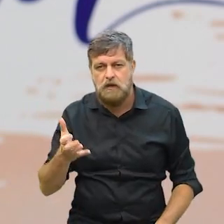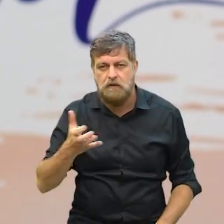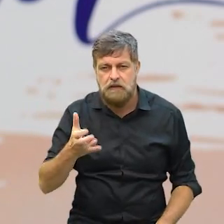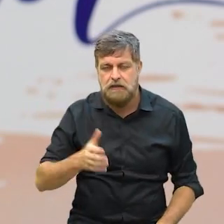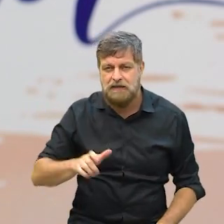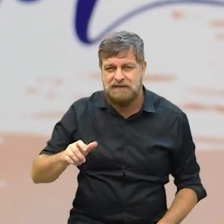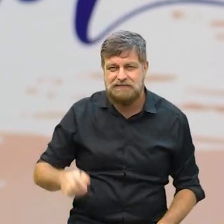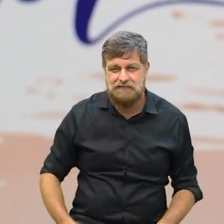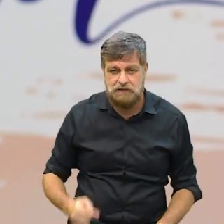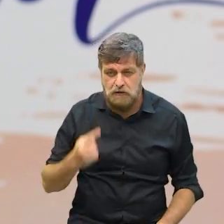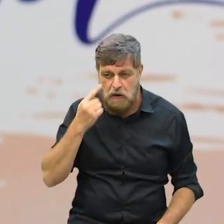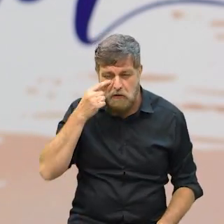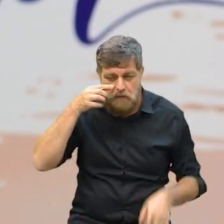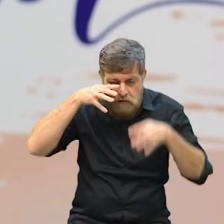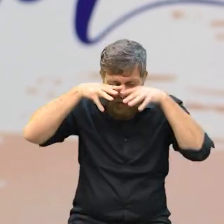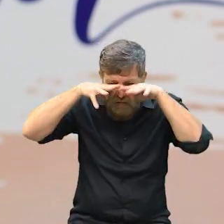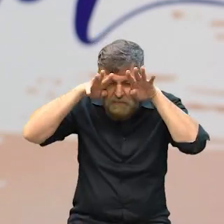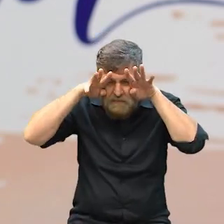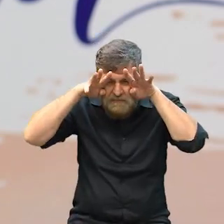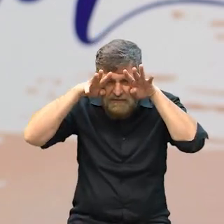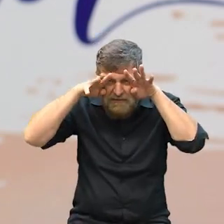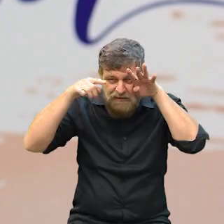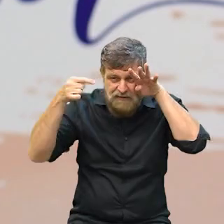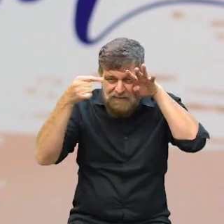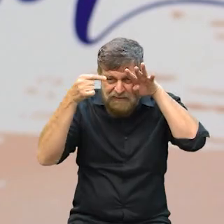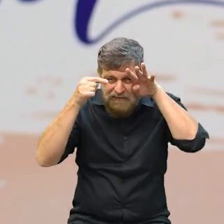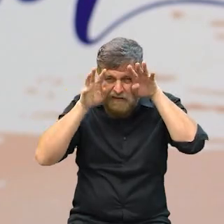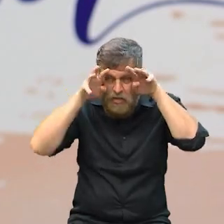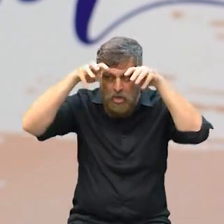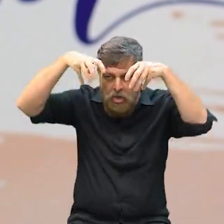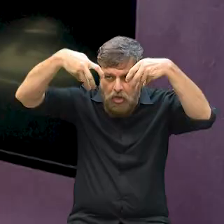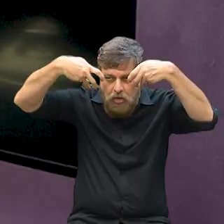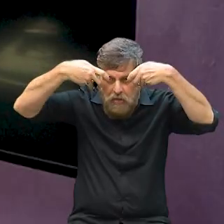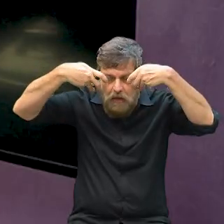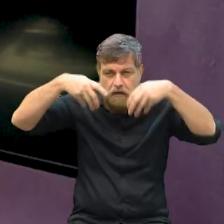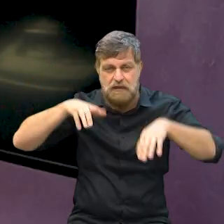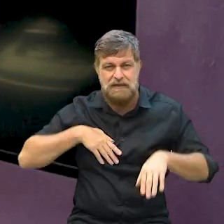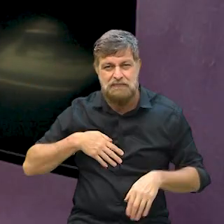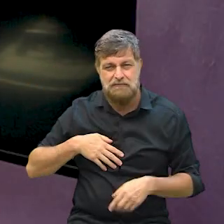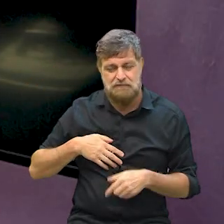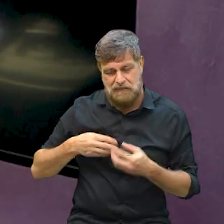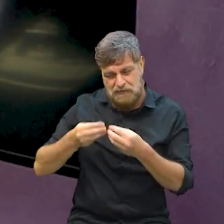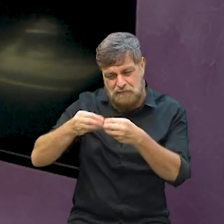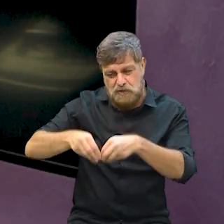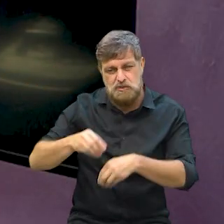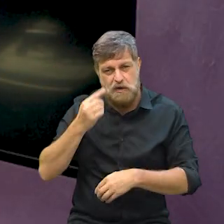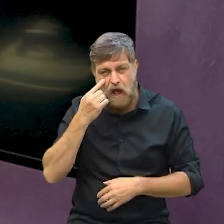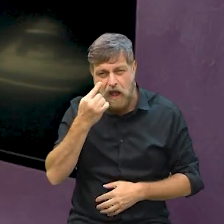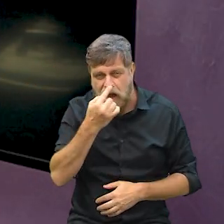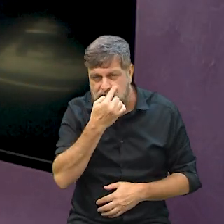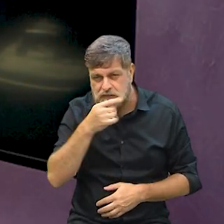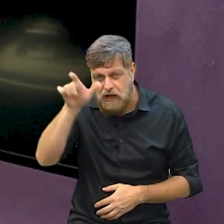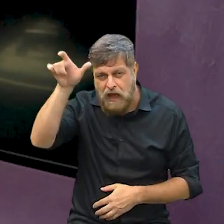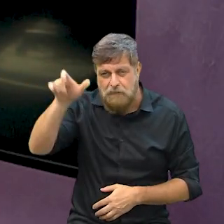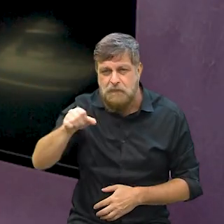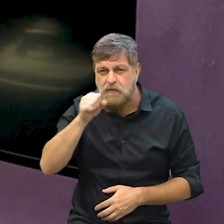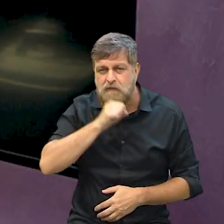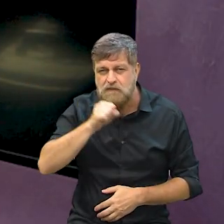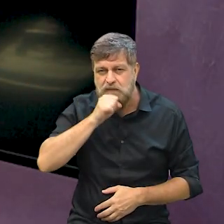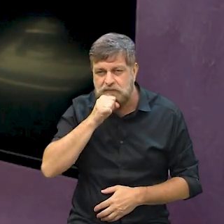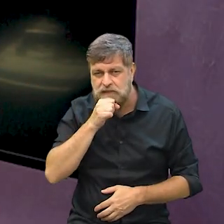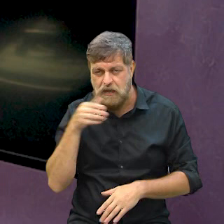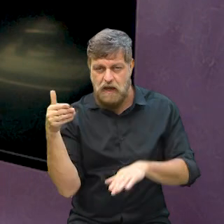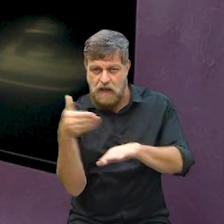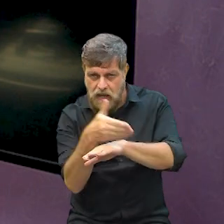tem muitos que reclamam, os pelinhos dos olhos acabam entrando, acabam prejudicando a visão também dos idosos? É preciso ir